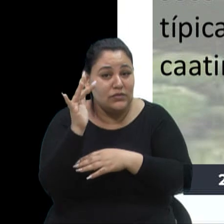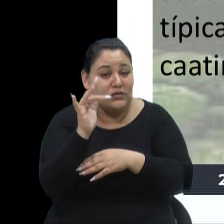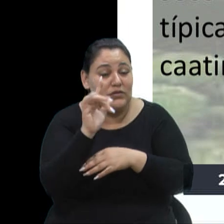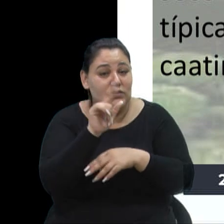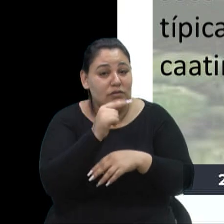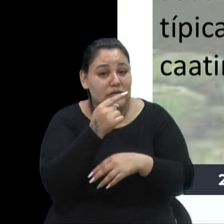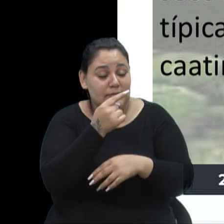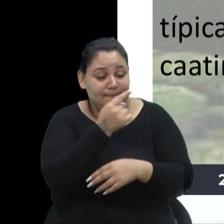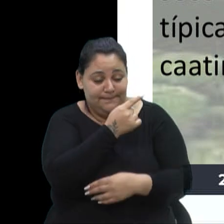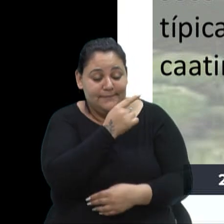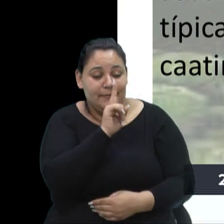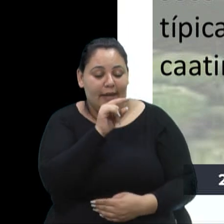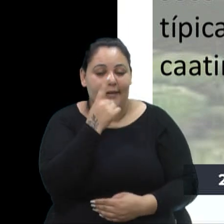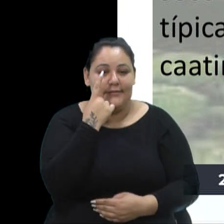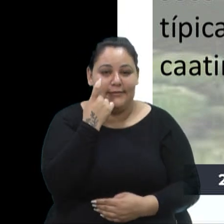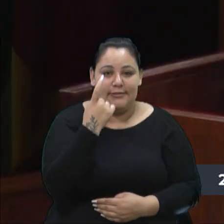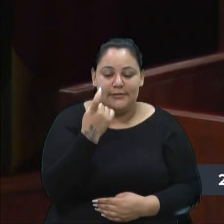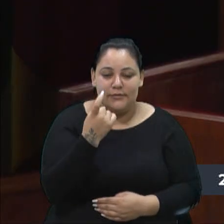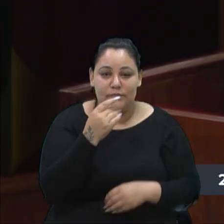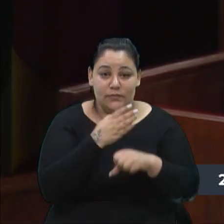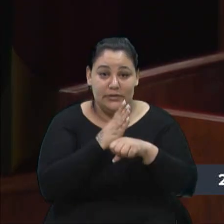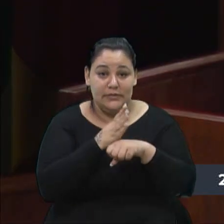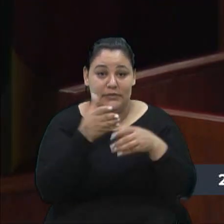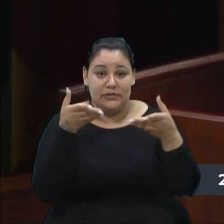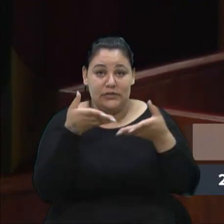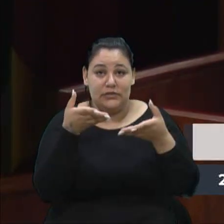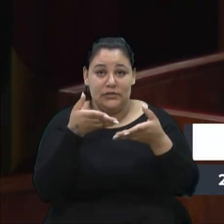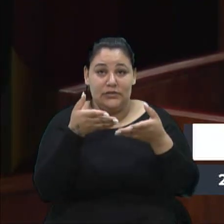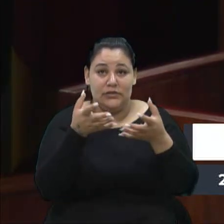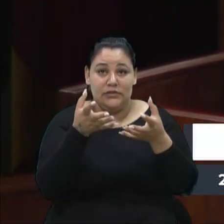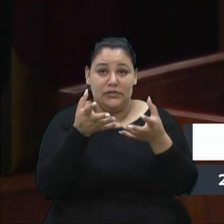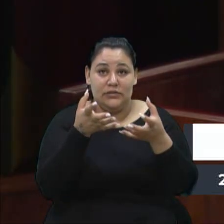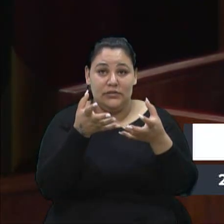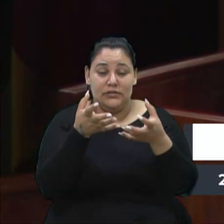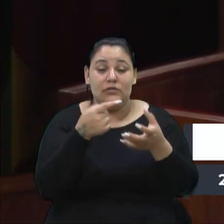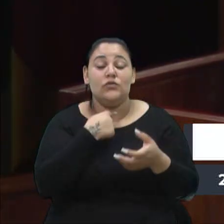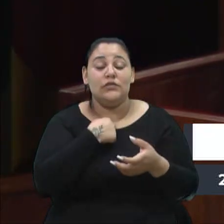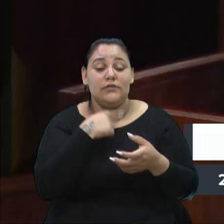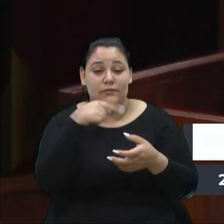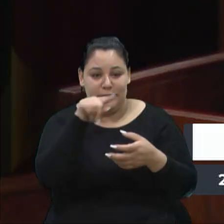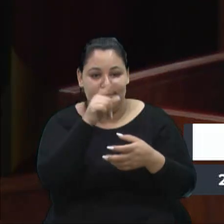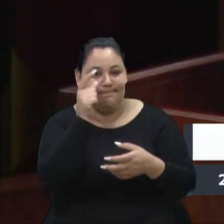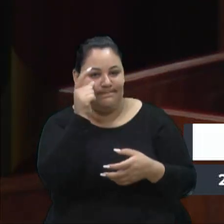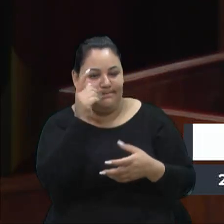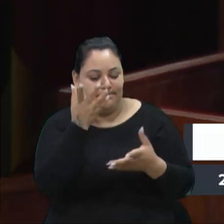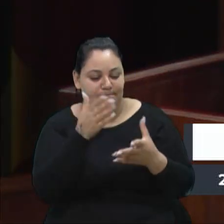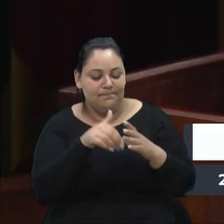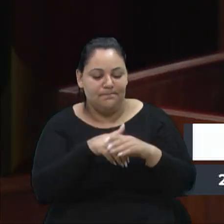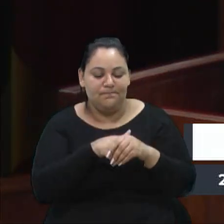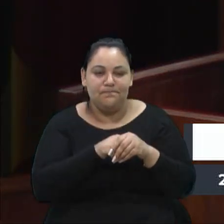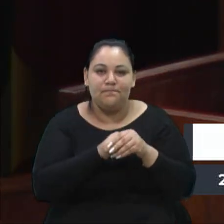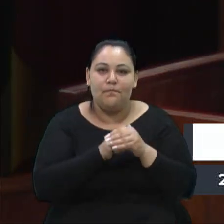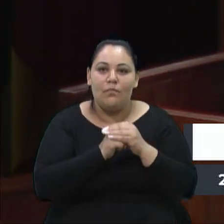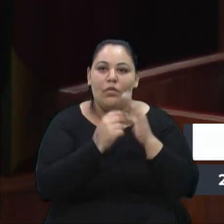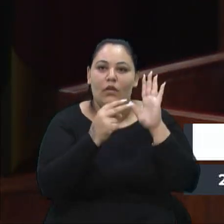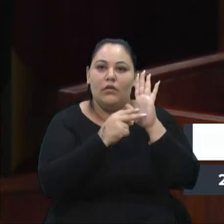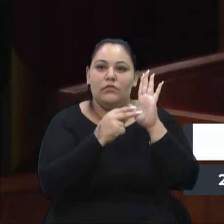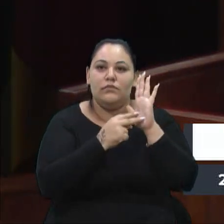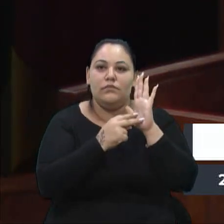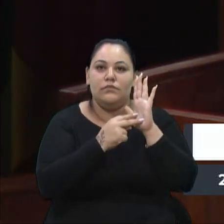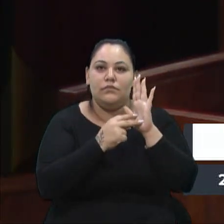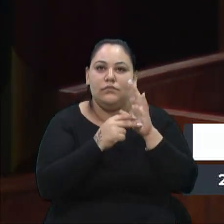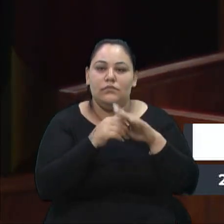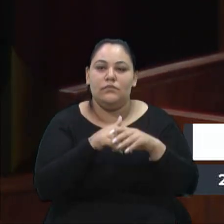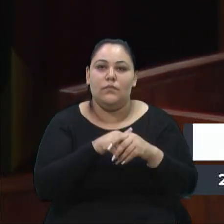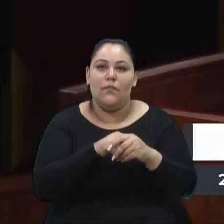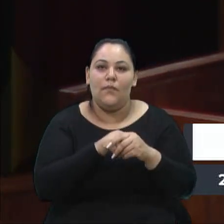que eu vou entrar agora, que eu gostaria que vocês prestassem atenção. A floresta deixa de ter um